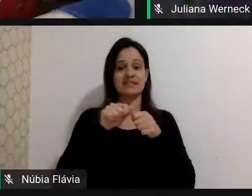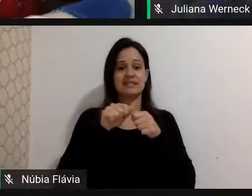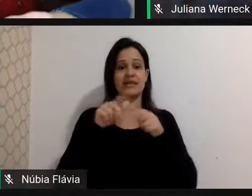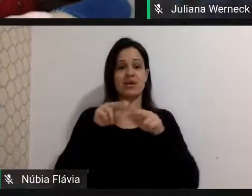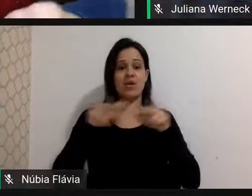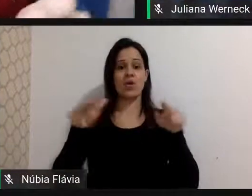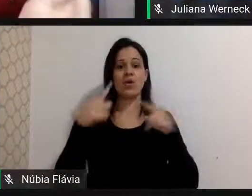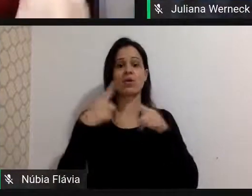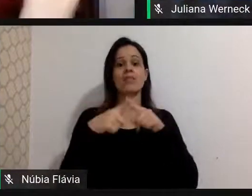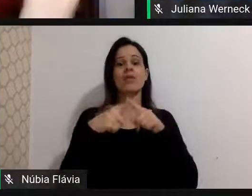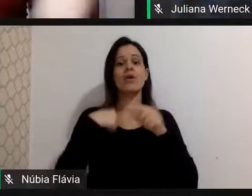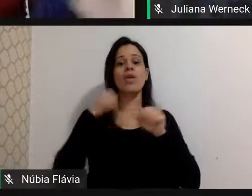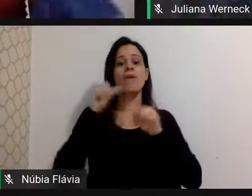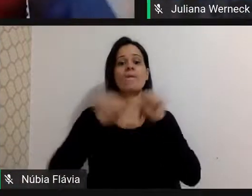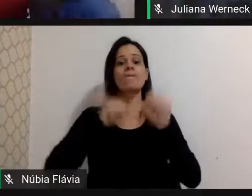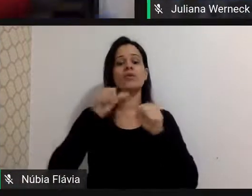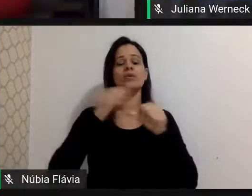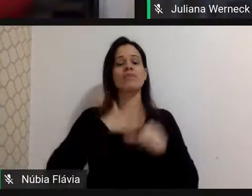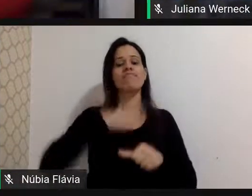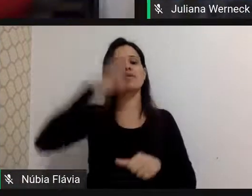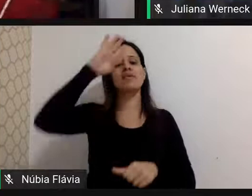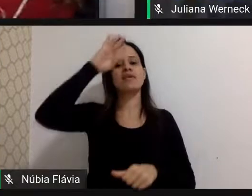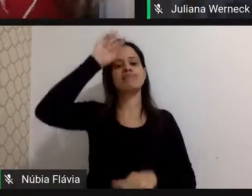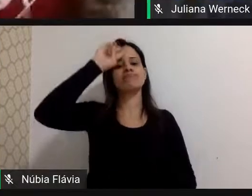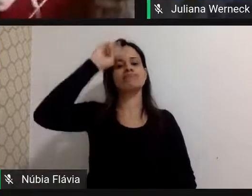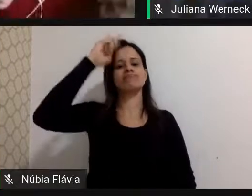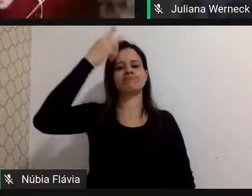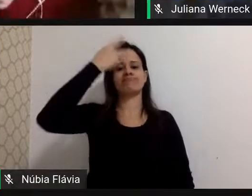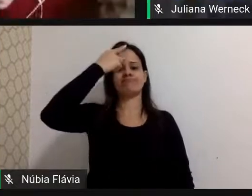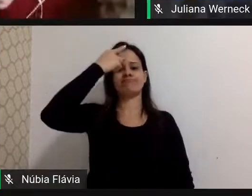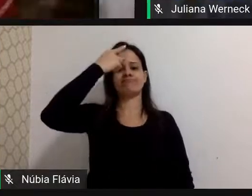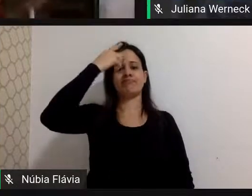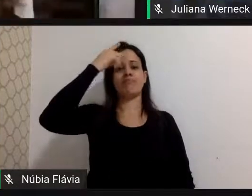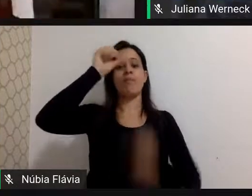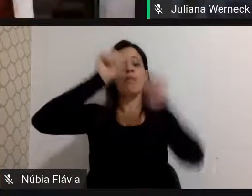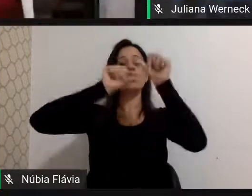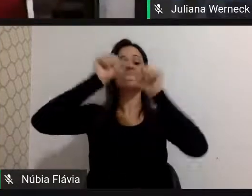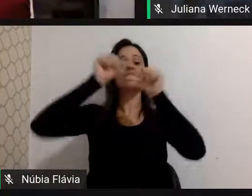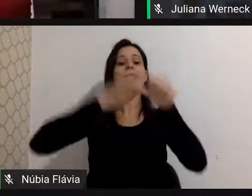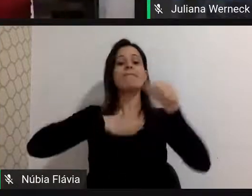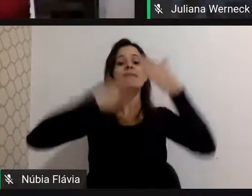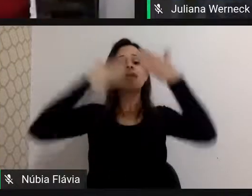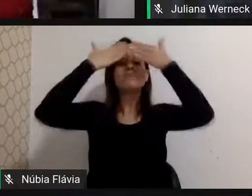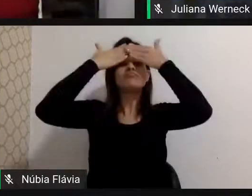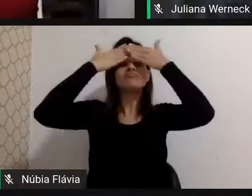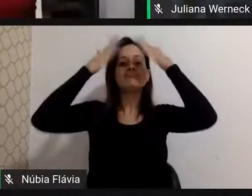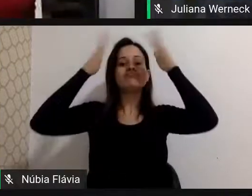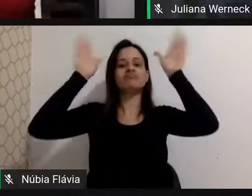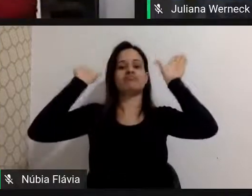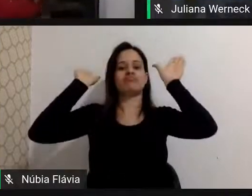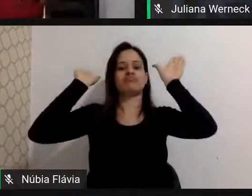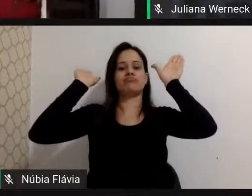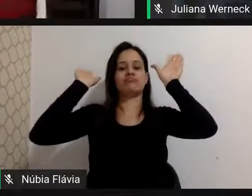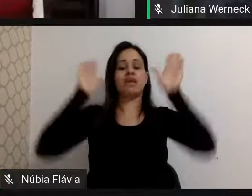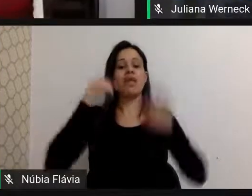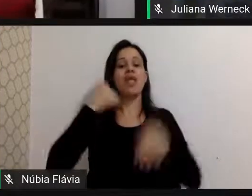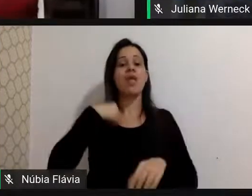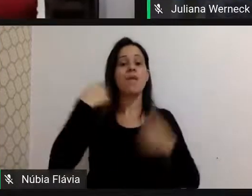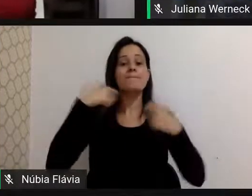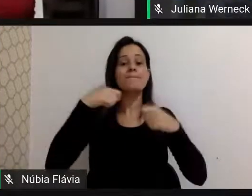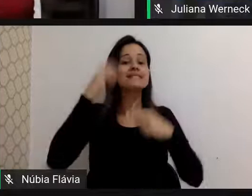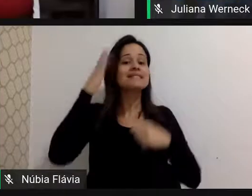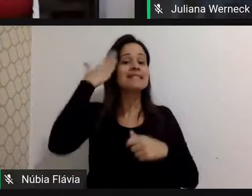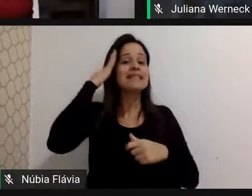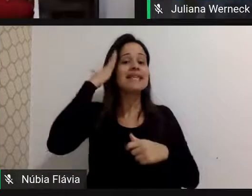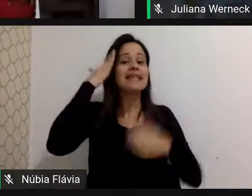realmente mudei a minha crença. Eu percebi que eu podia fazer as coisas do meu jeito Então, o que eu entendi com isso?